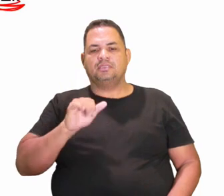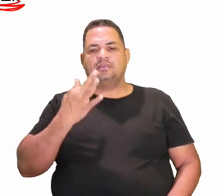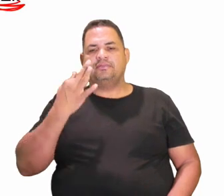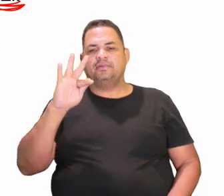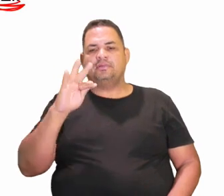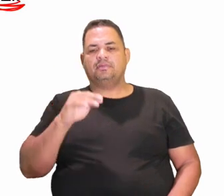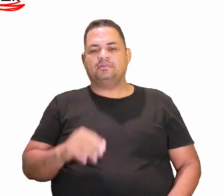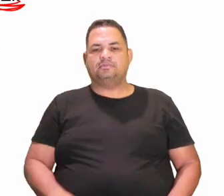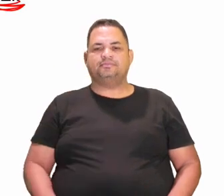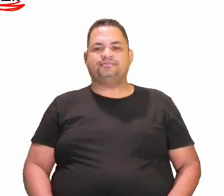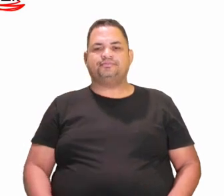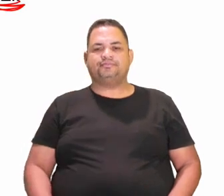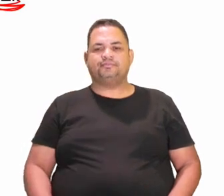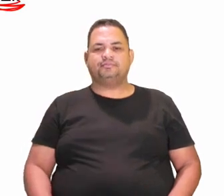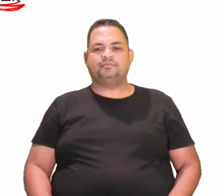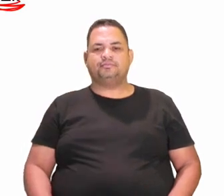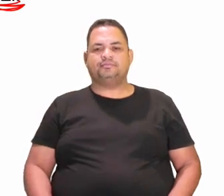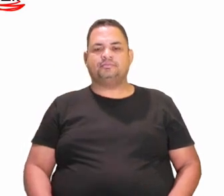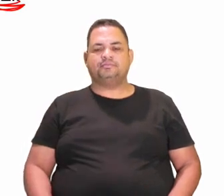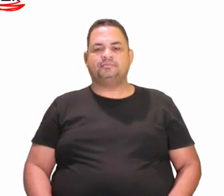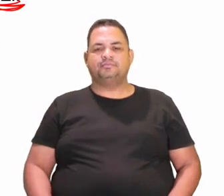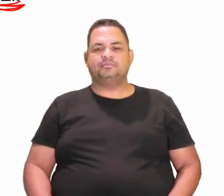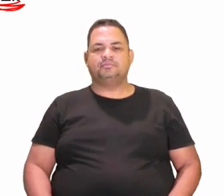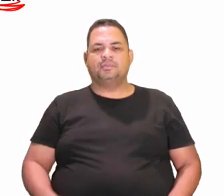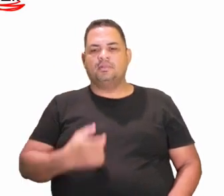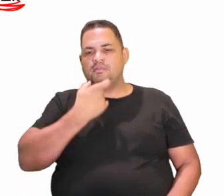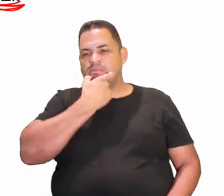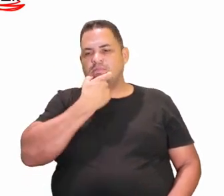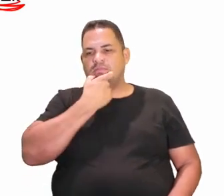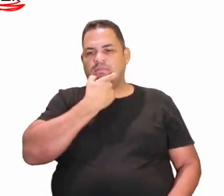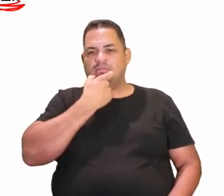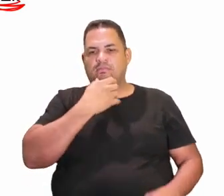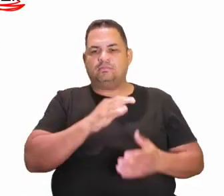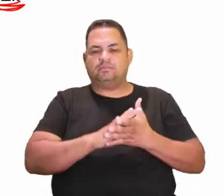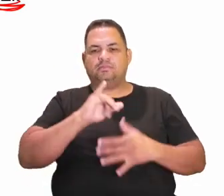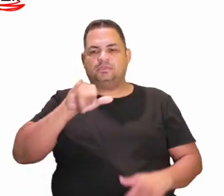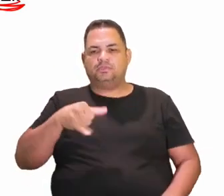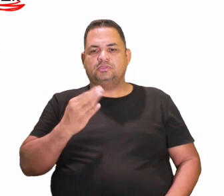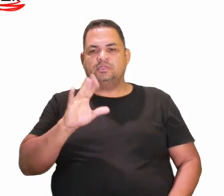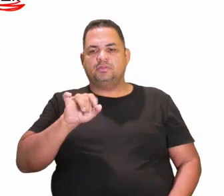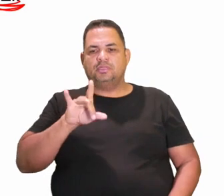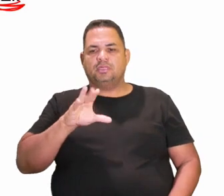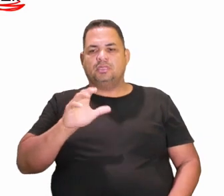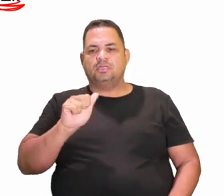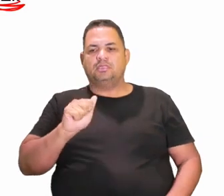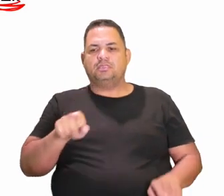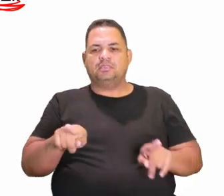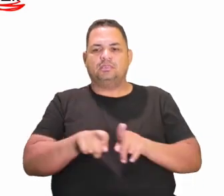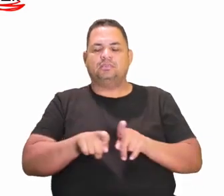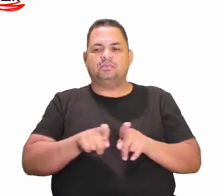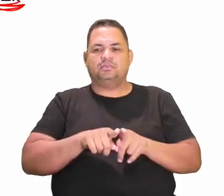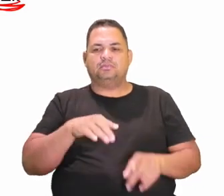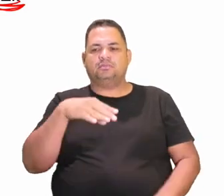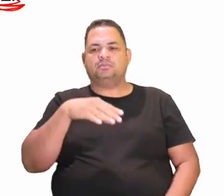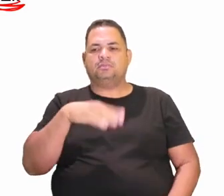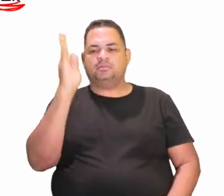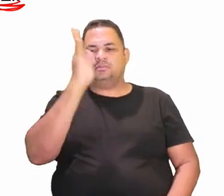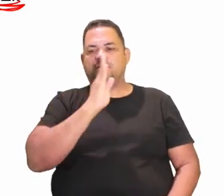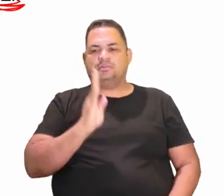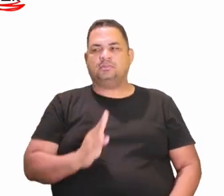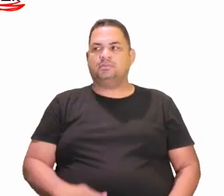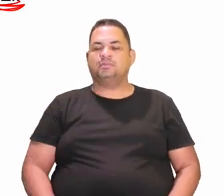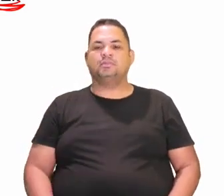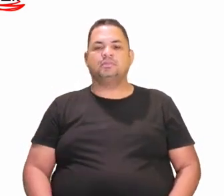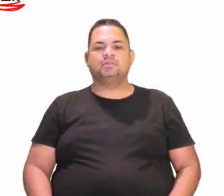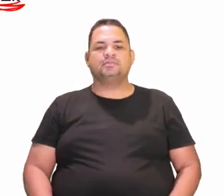França, a Inglaterra e Jamaica e Brasil.